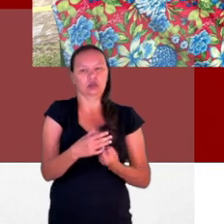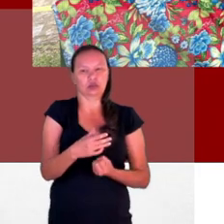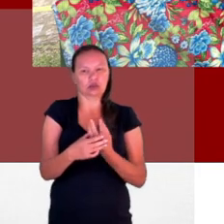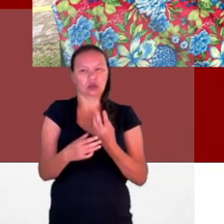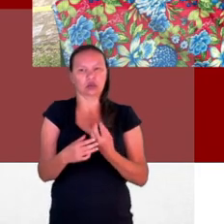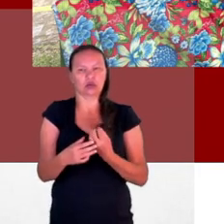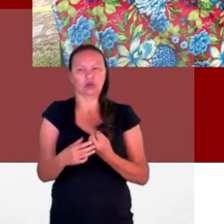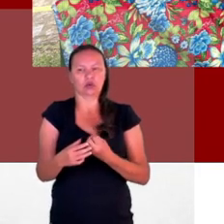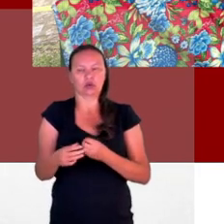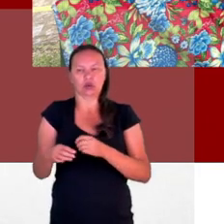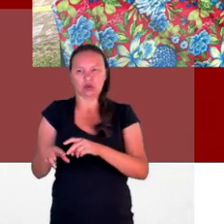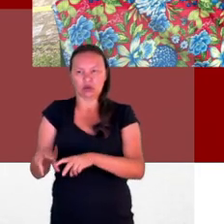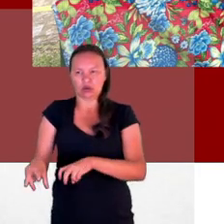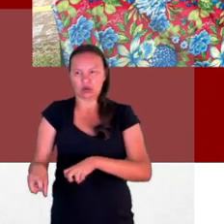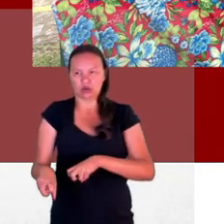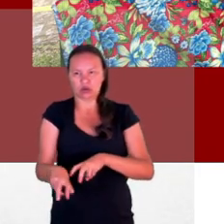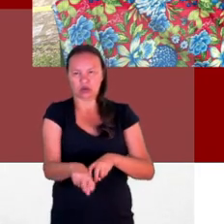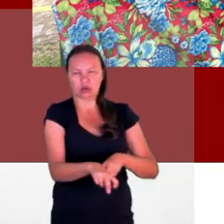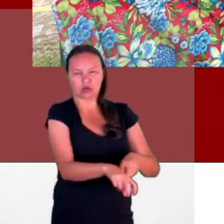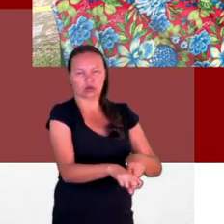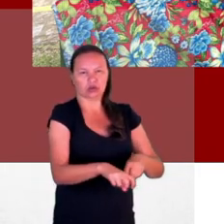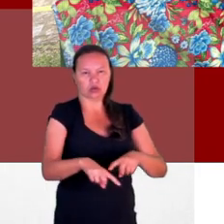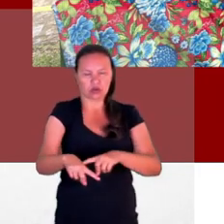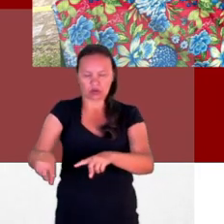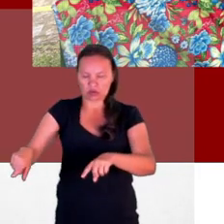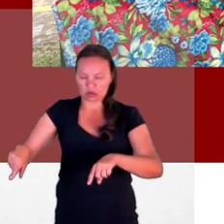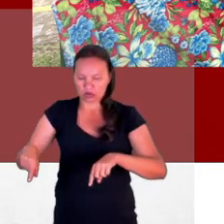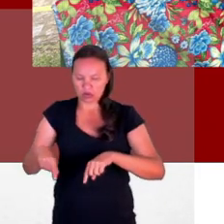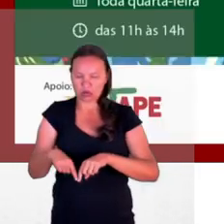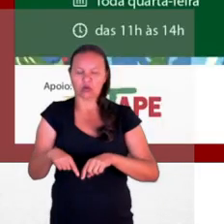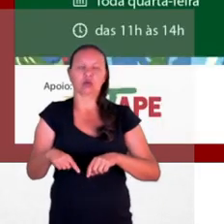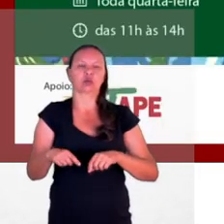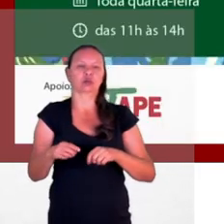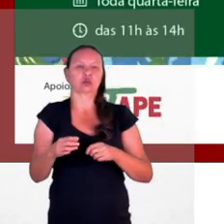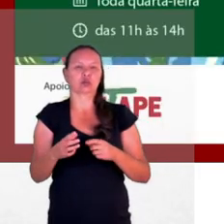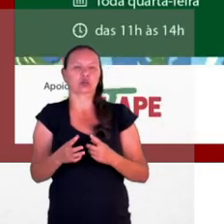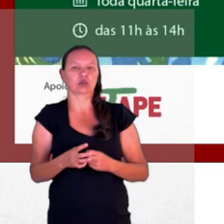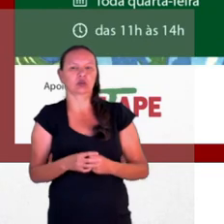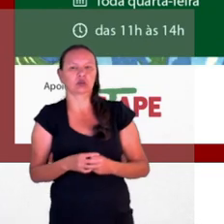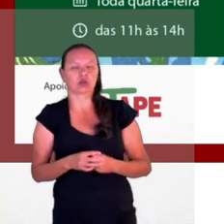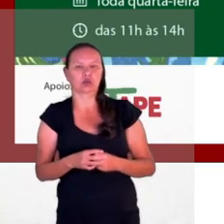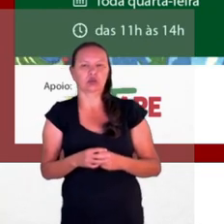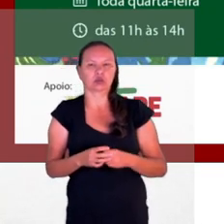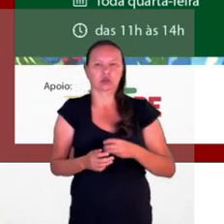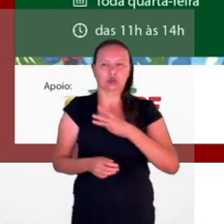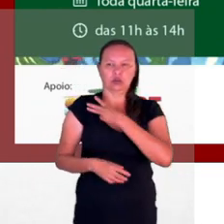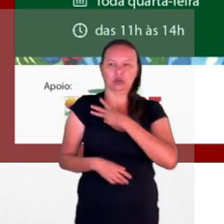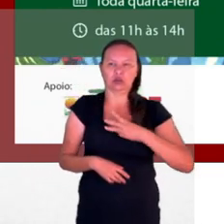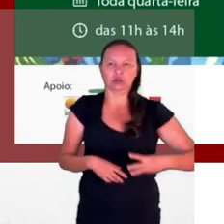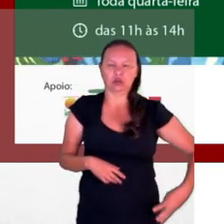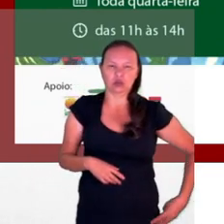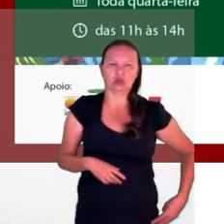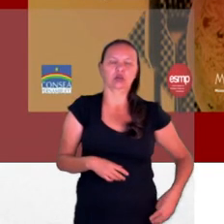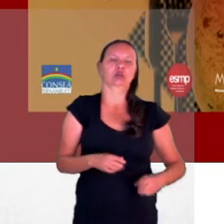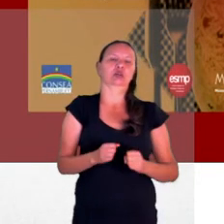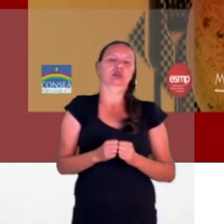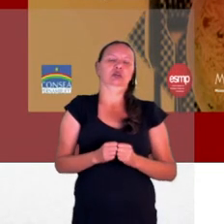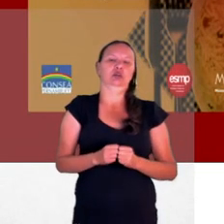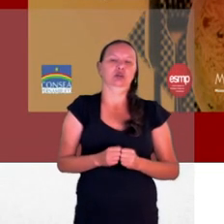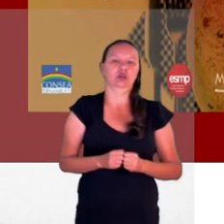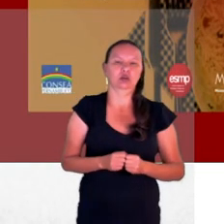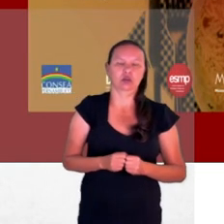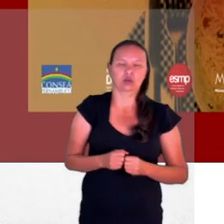horta vertical ali dentro desse desse espaço do do próprio MP então estamos com essa feirinha